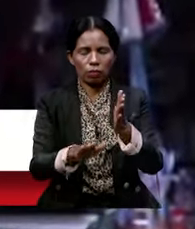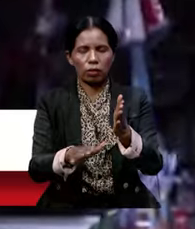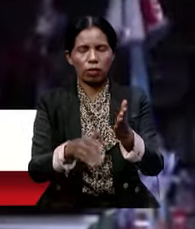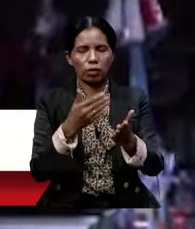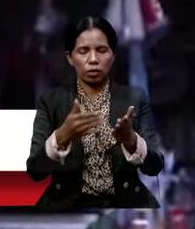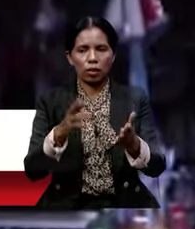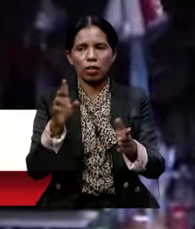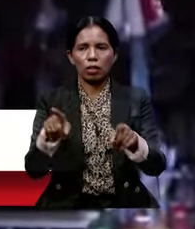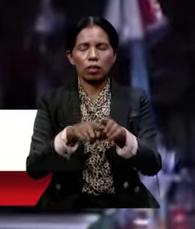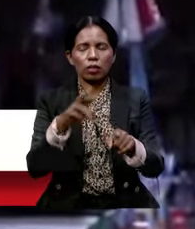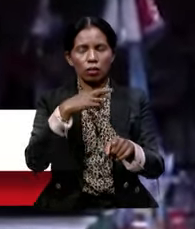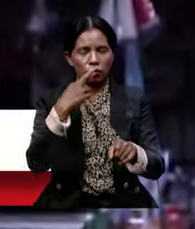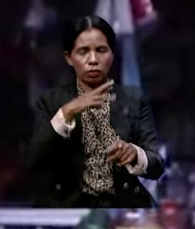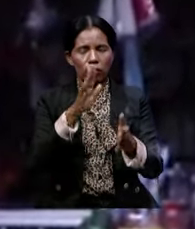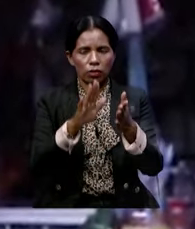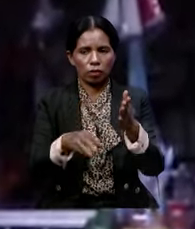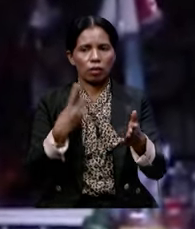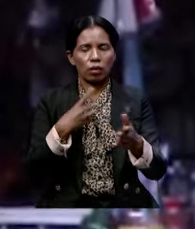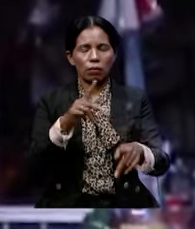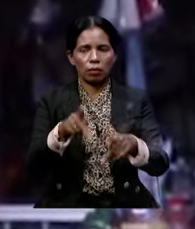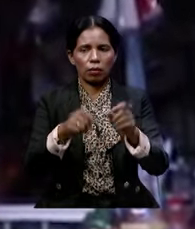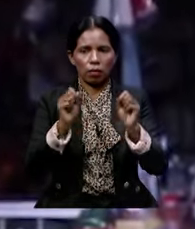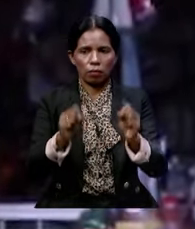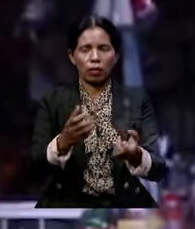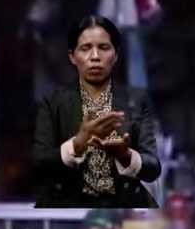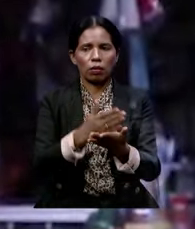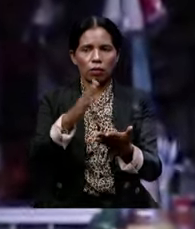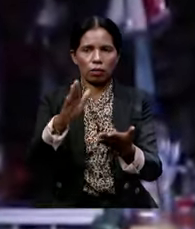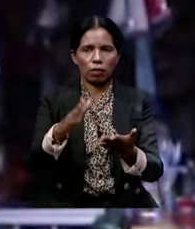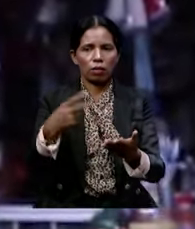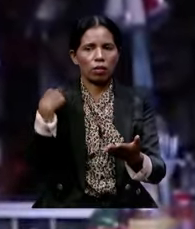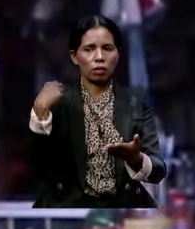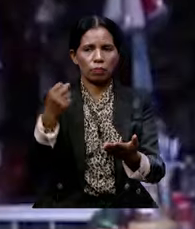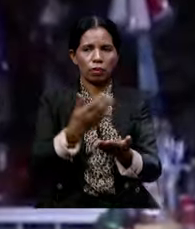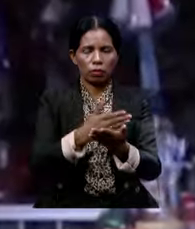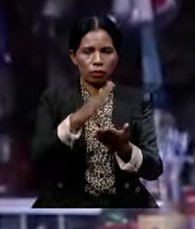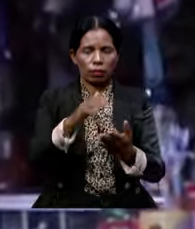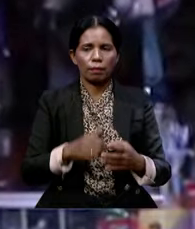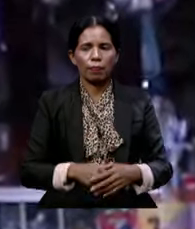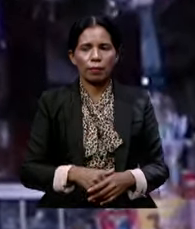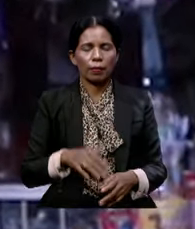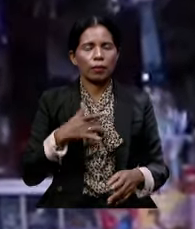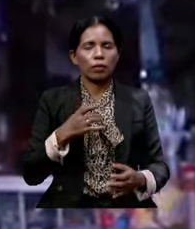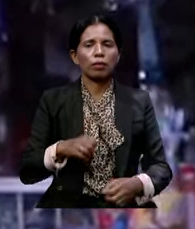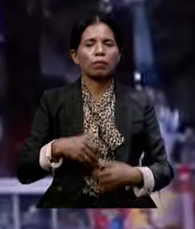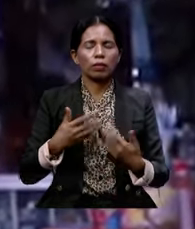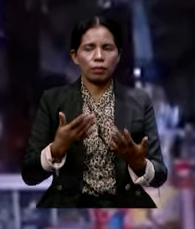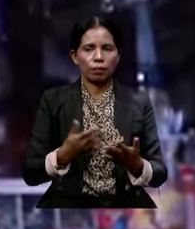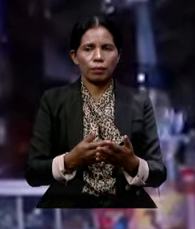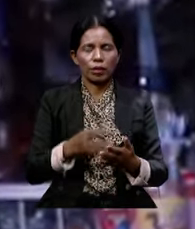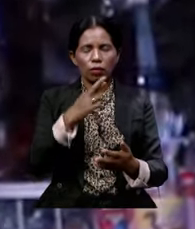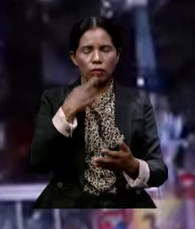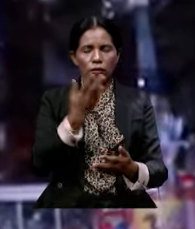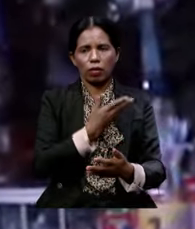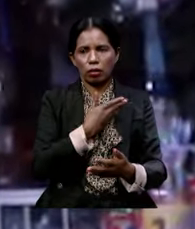manse fos pela atuação para a minha pouco ser nebele e a que vir para a tua hora. Você sente bem saber ir ao Polimposa? Polimposa,